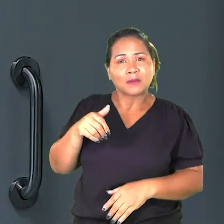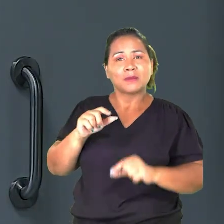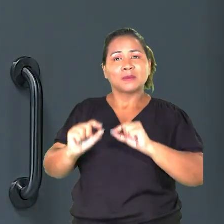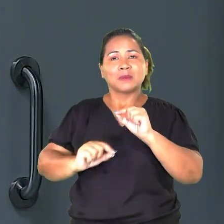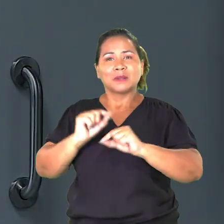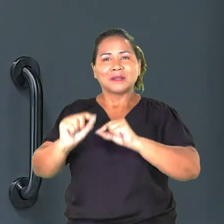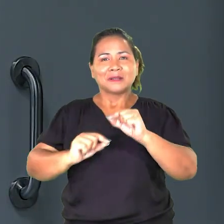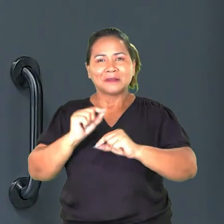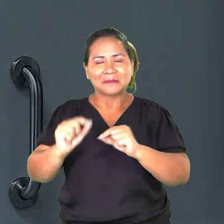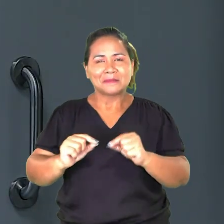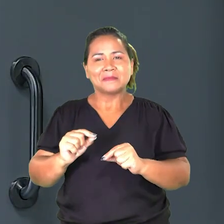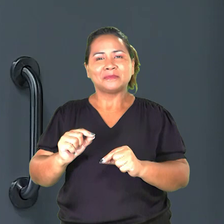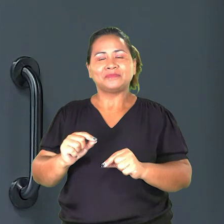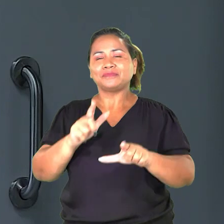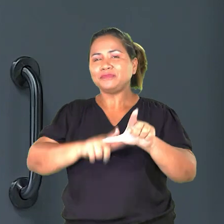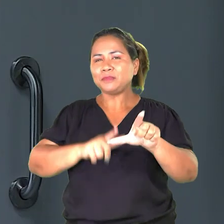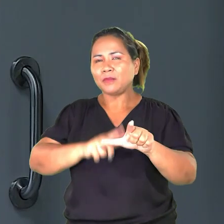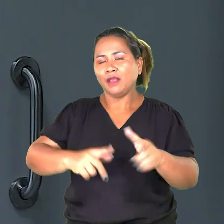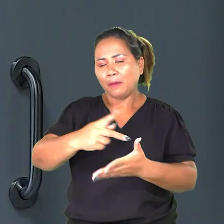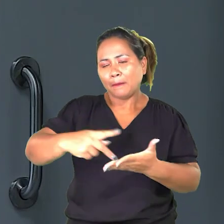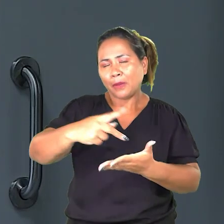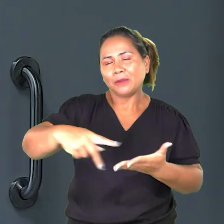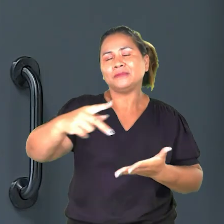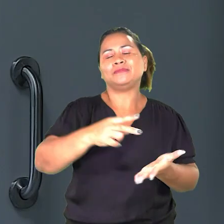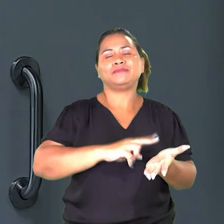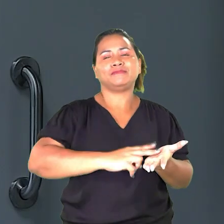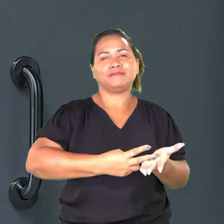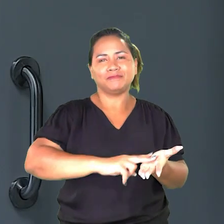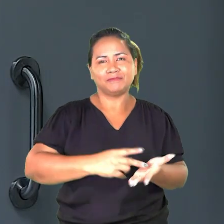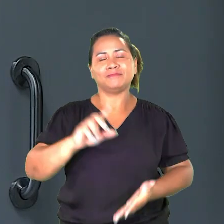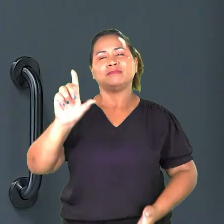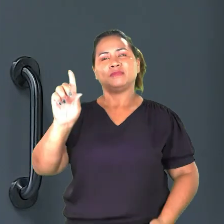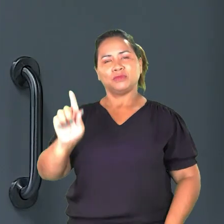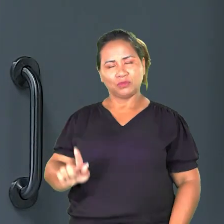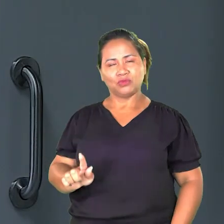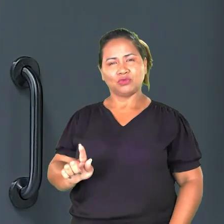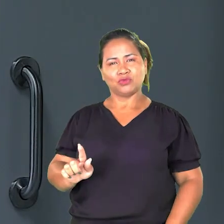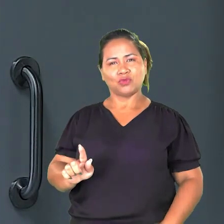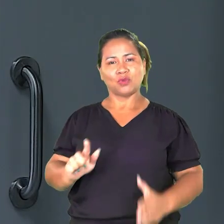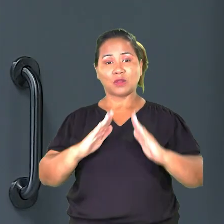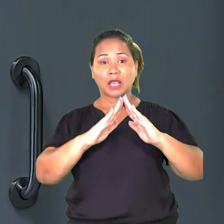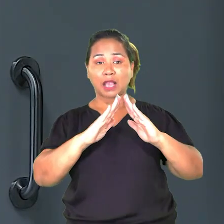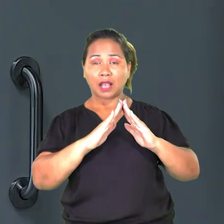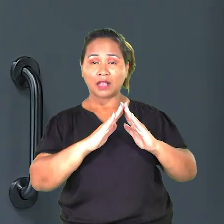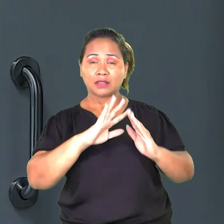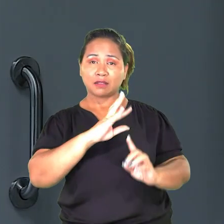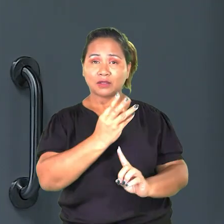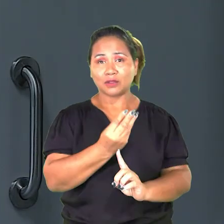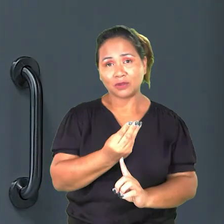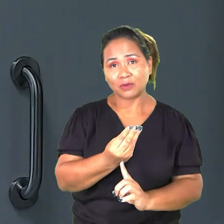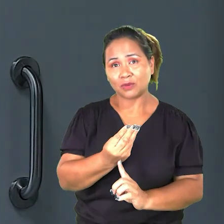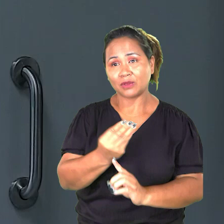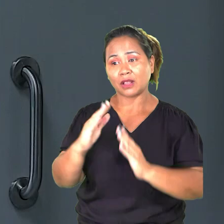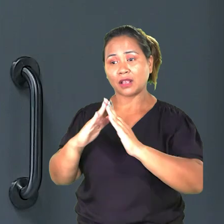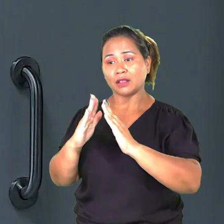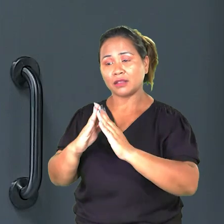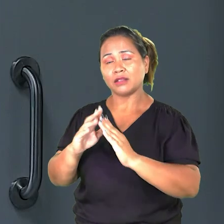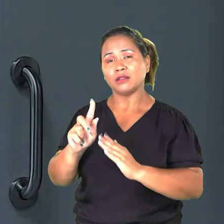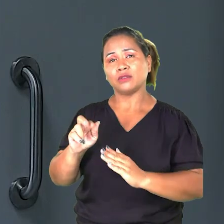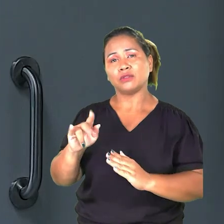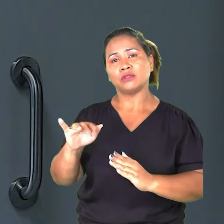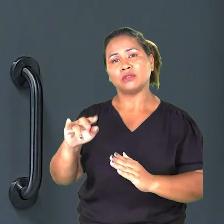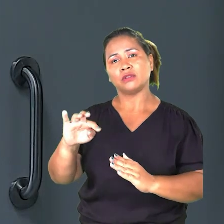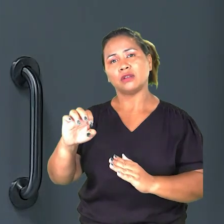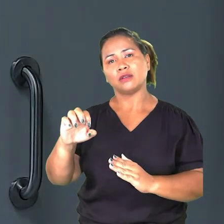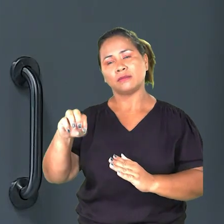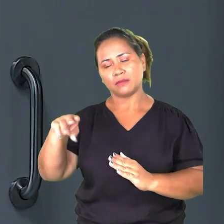Minhas queridas, José de Amico Bauab, chefe do Centro de Memória Litoral. Cultural, chamaremos o nosso literato, poeta,